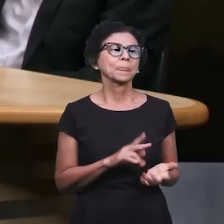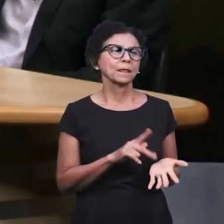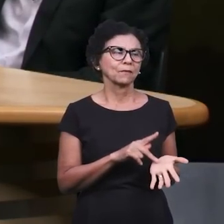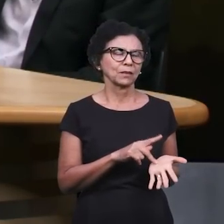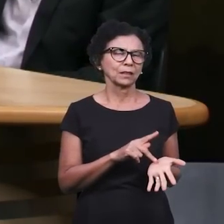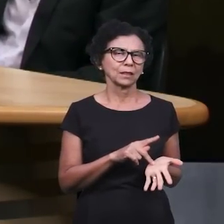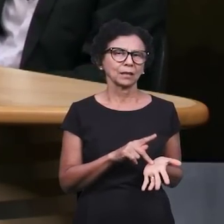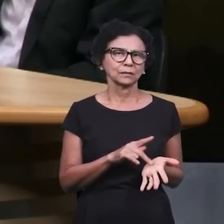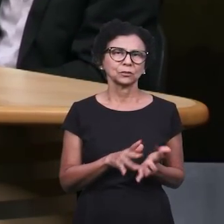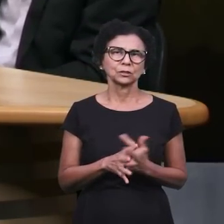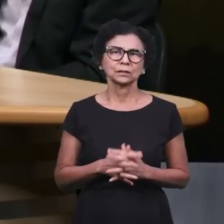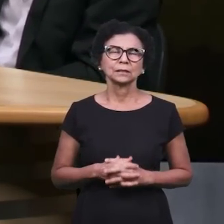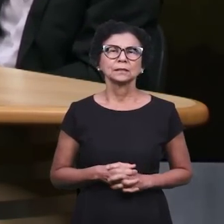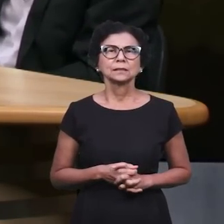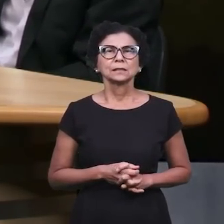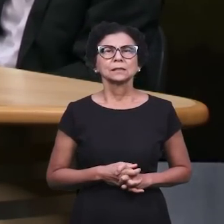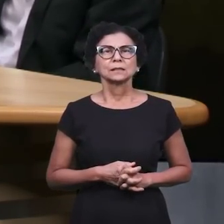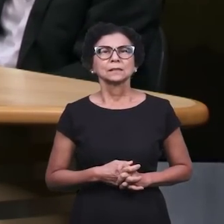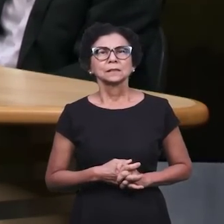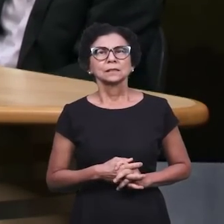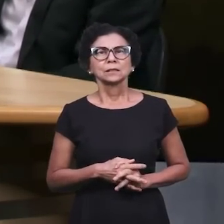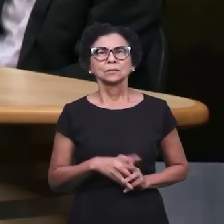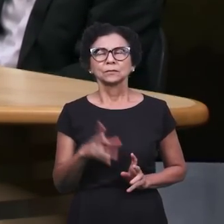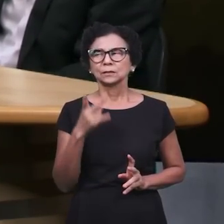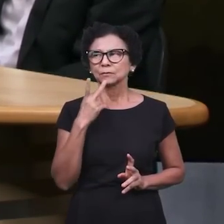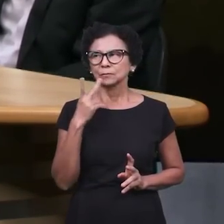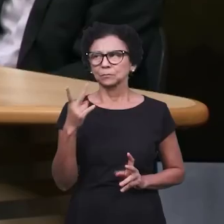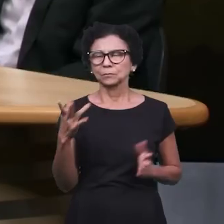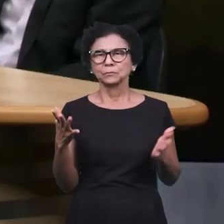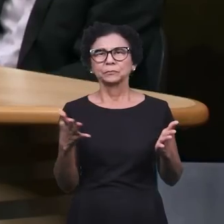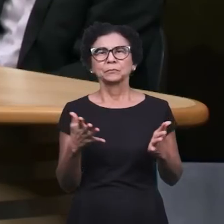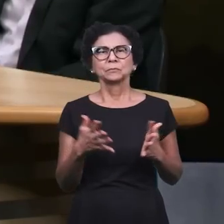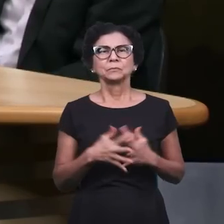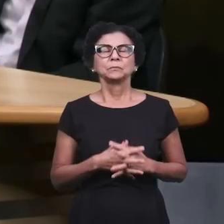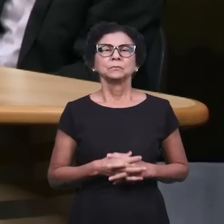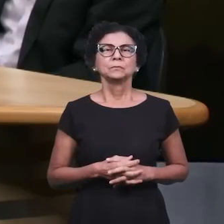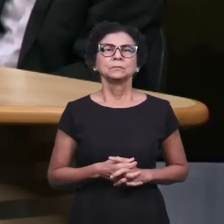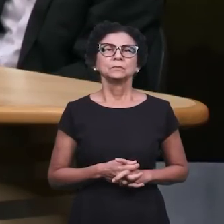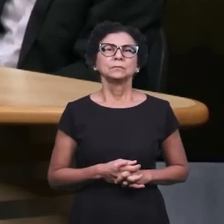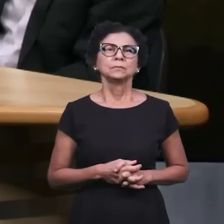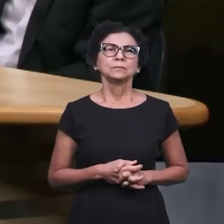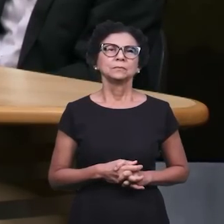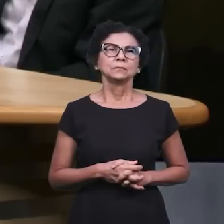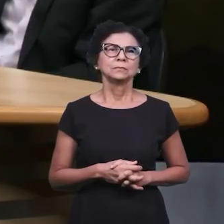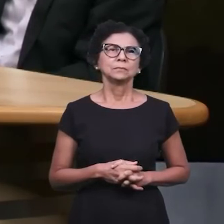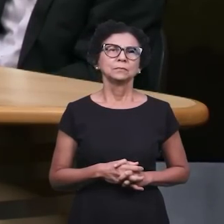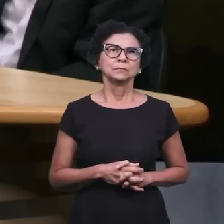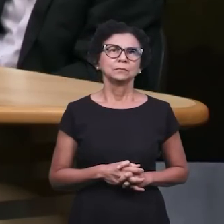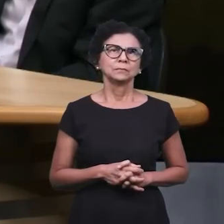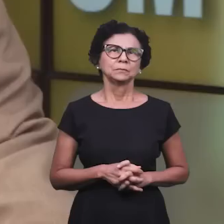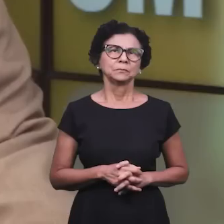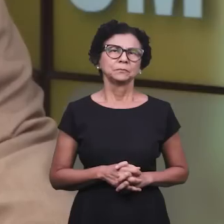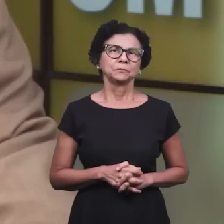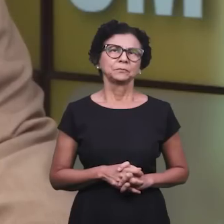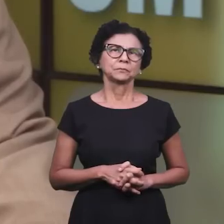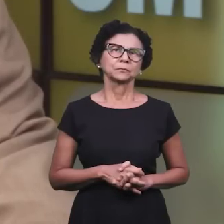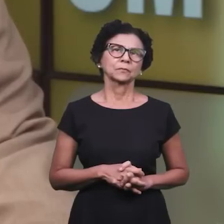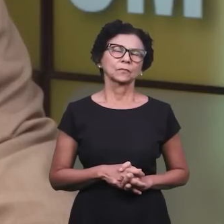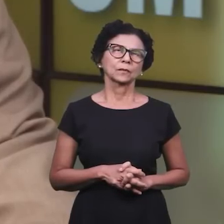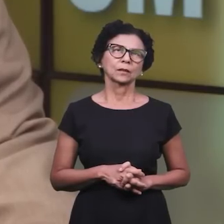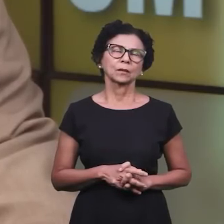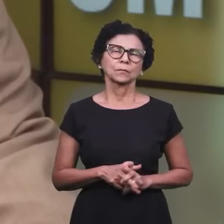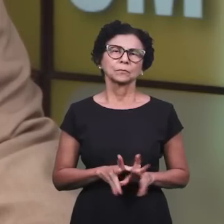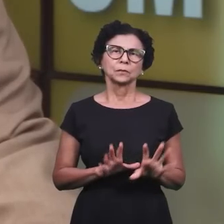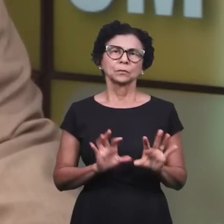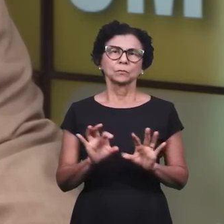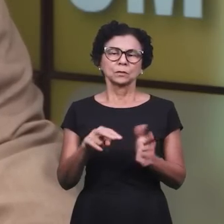Essa parte que o senhor abordou agora, sobre esse preparo, a firmeza, né? Ela